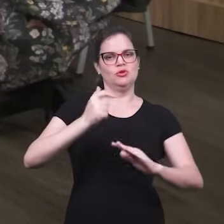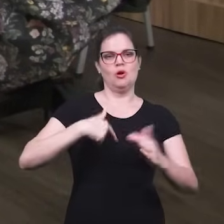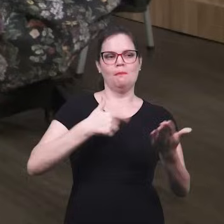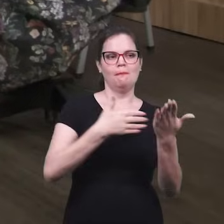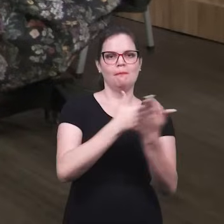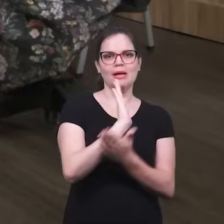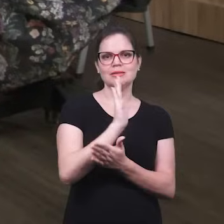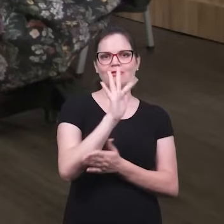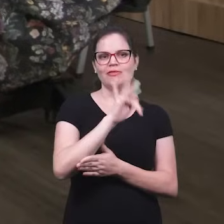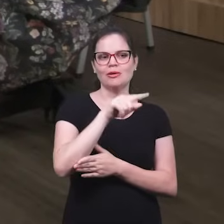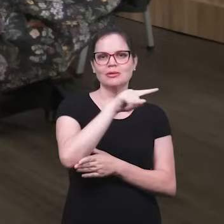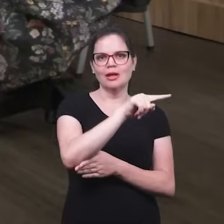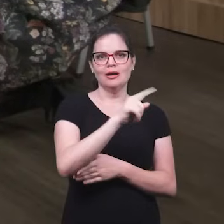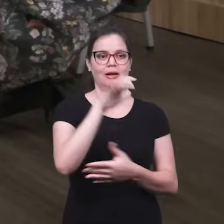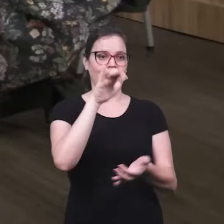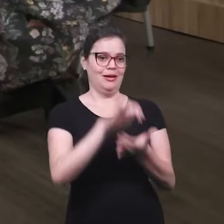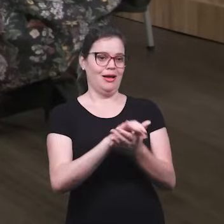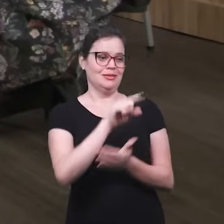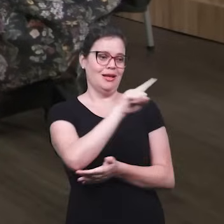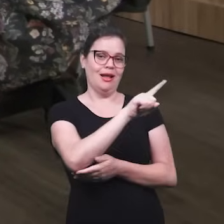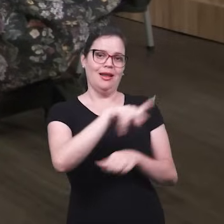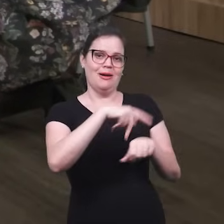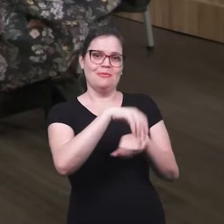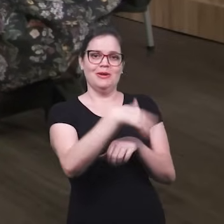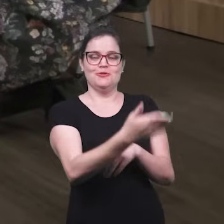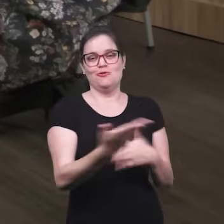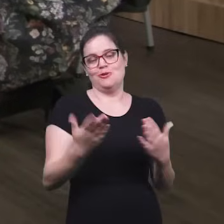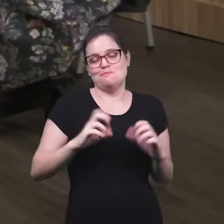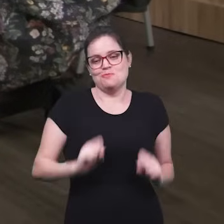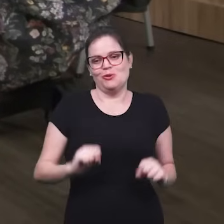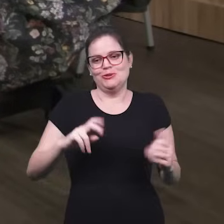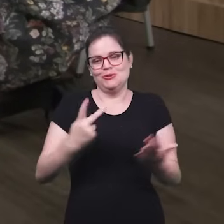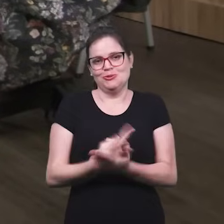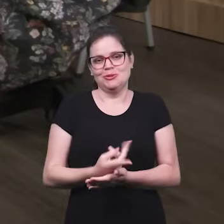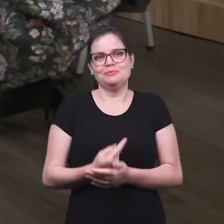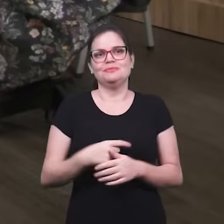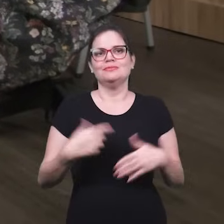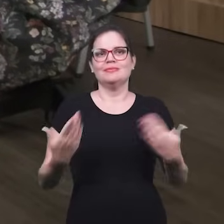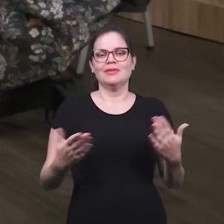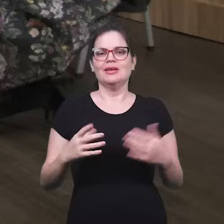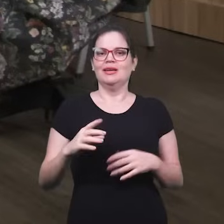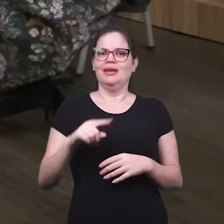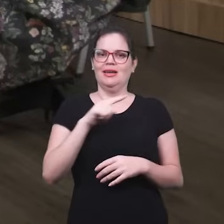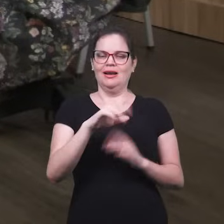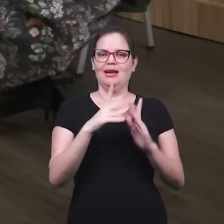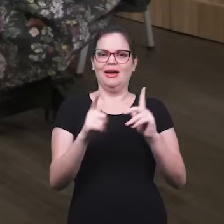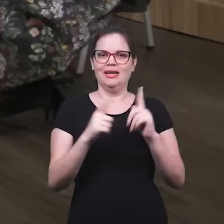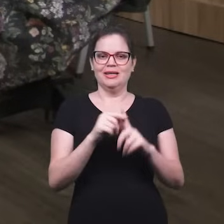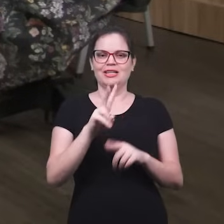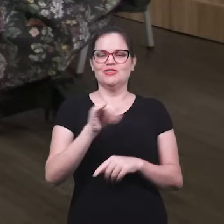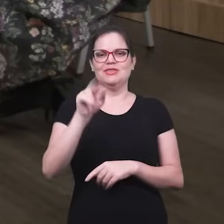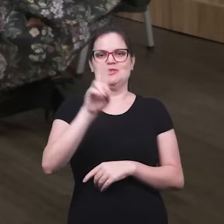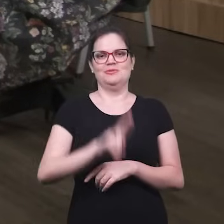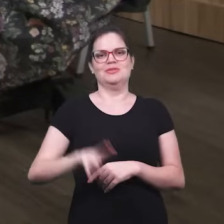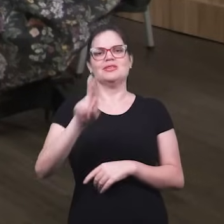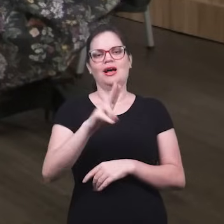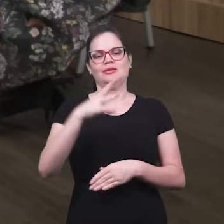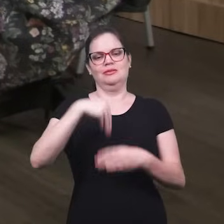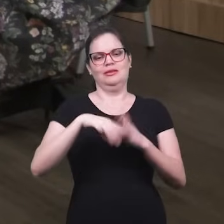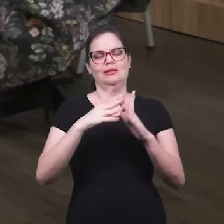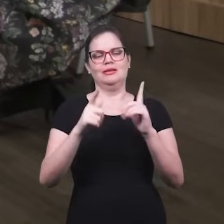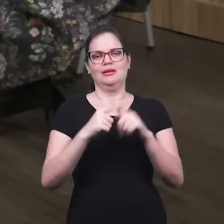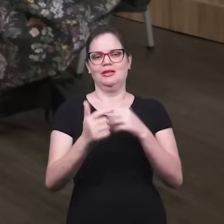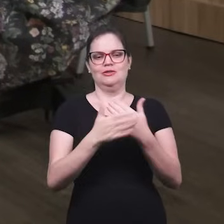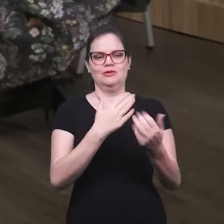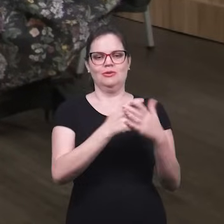na faculdade, vai casar com algum estrangeiro e a obra será muito, ou seja, você será útil para a obra,